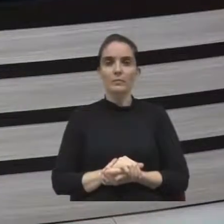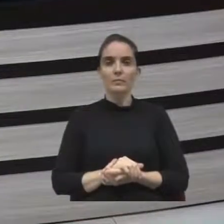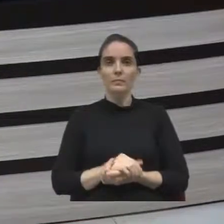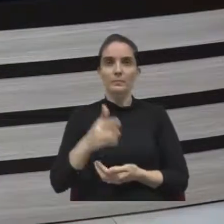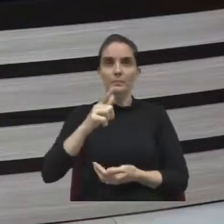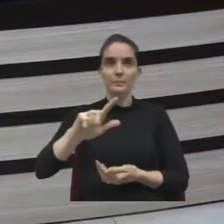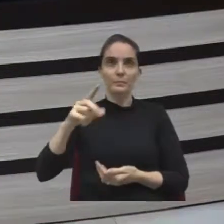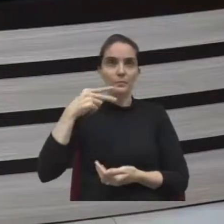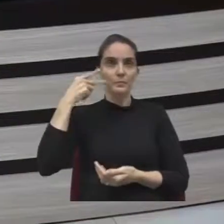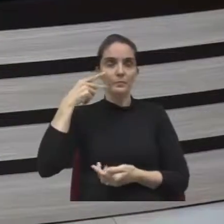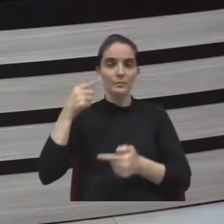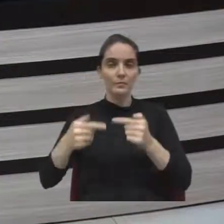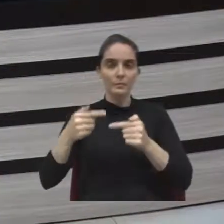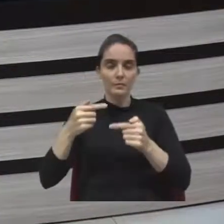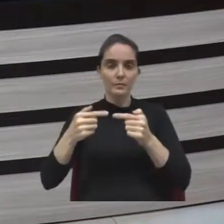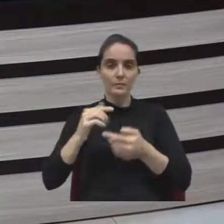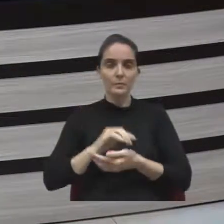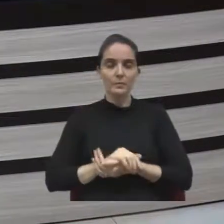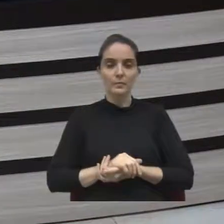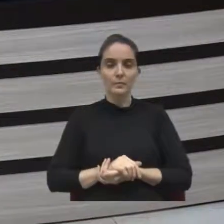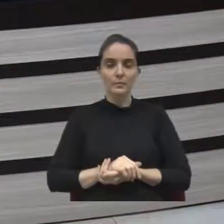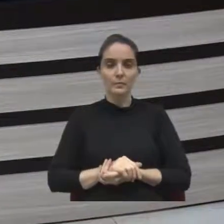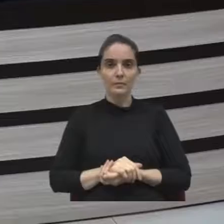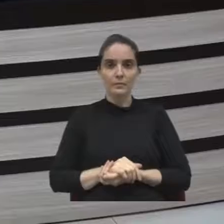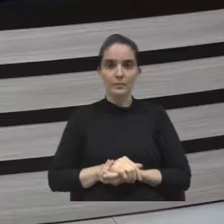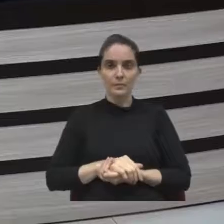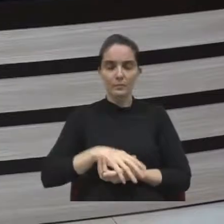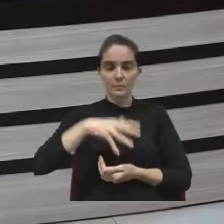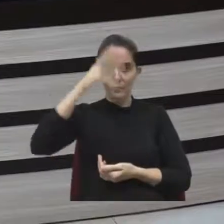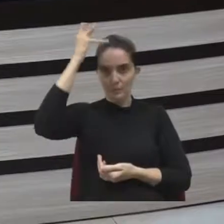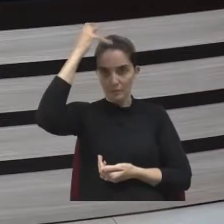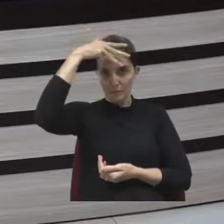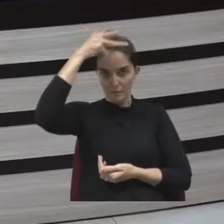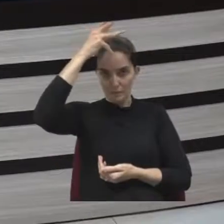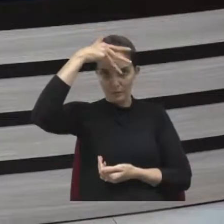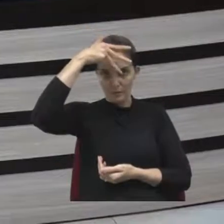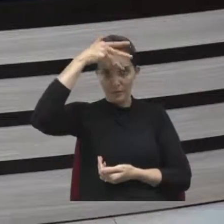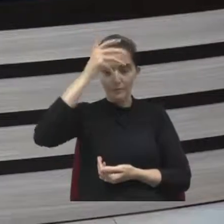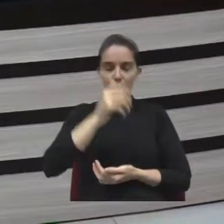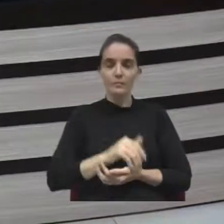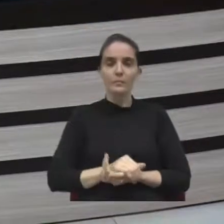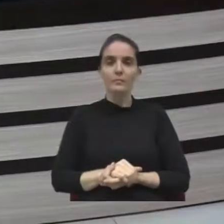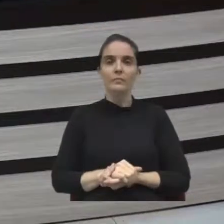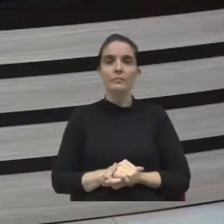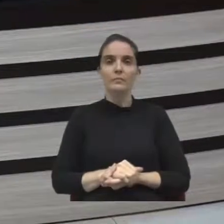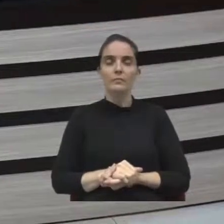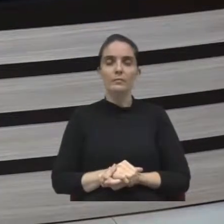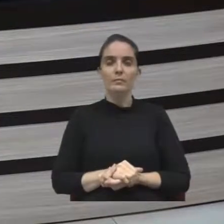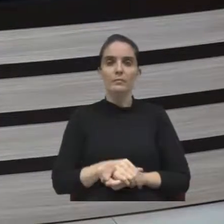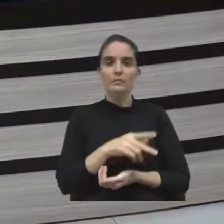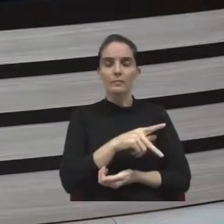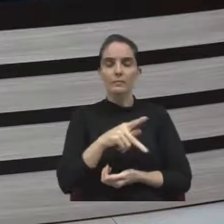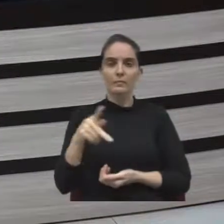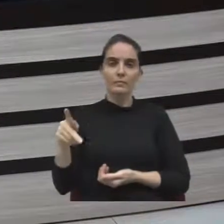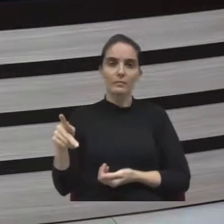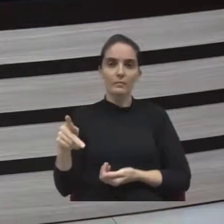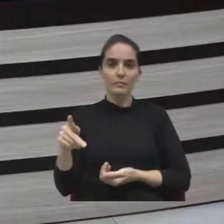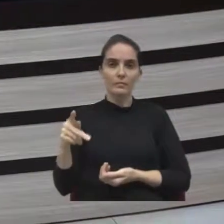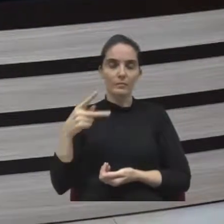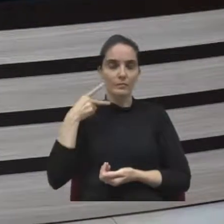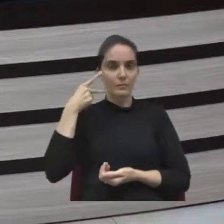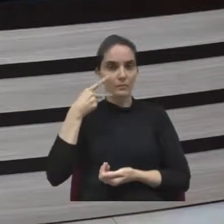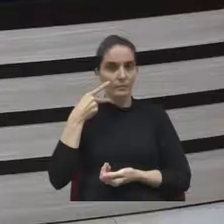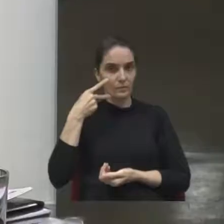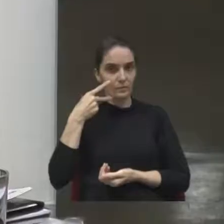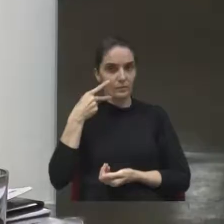discutir o projeto? Desejo, senhor presidente. Para discutir o projeto, vereadora Érica Tanque. Senhor presidente, nobres pares, hoje